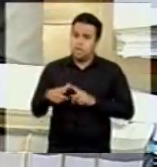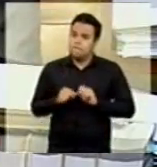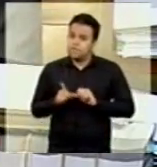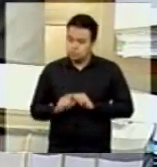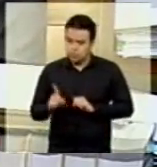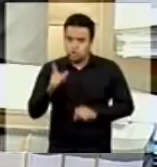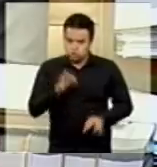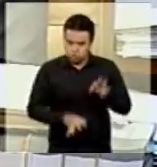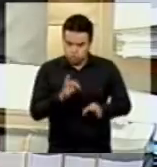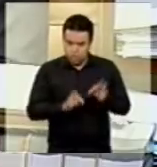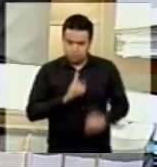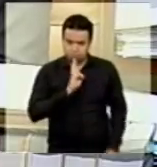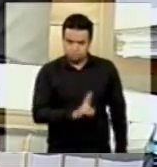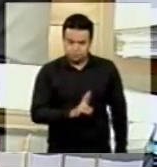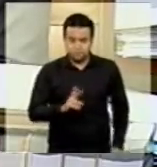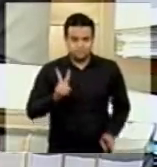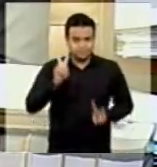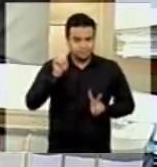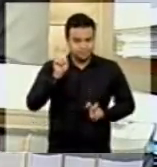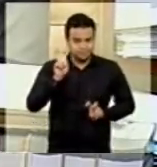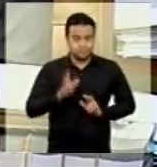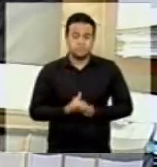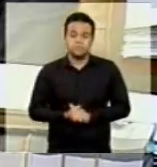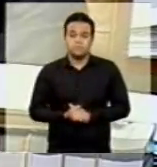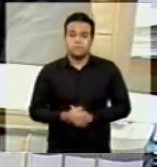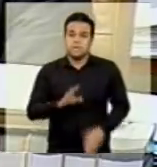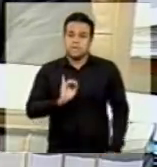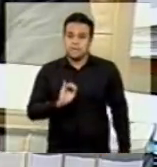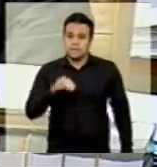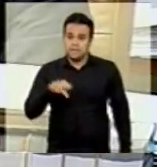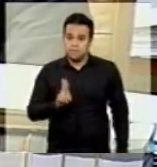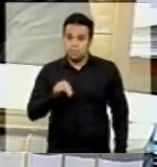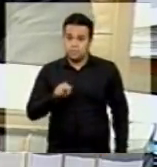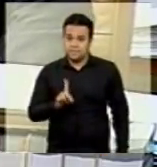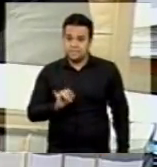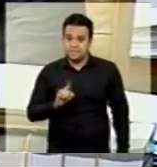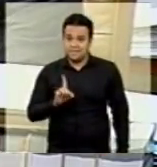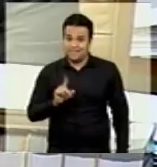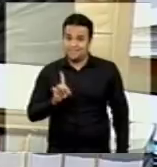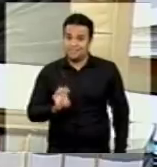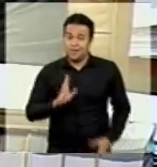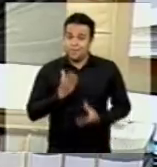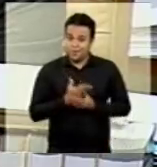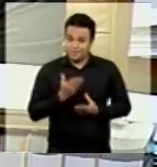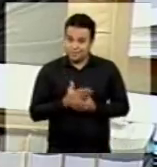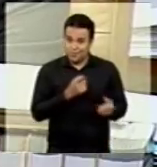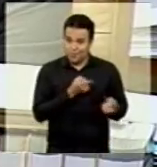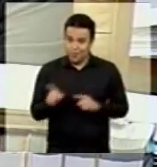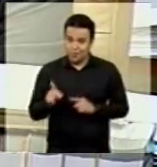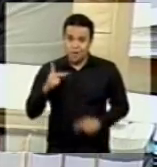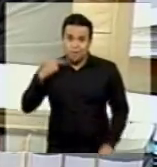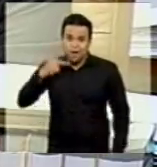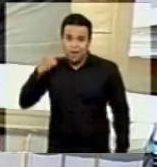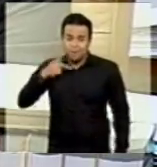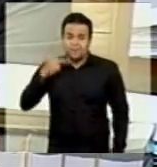seguinte julgamento, aspas, imunidade processual, processo criminal contra parlamentar investido